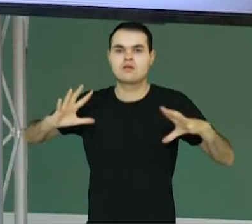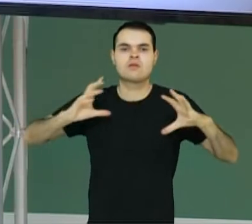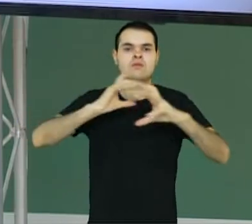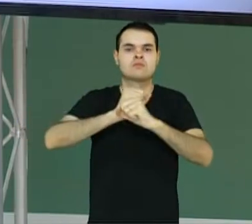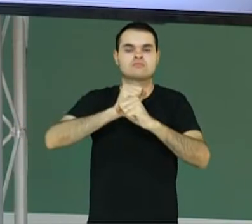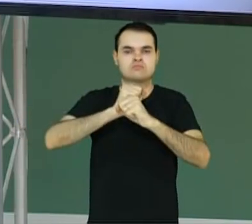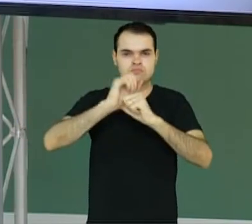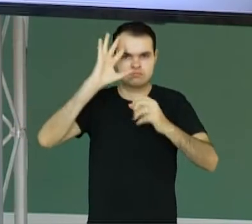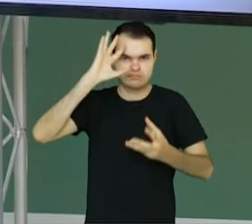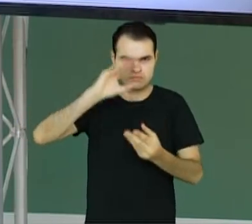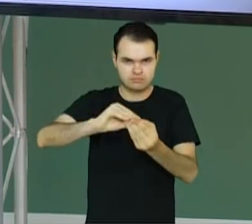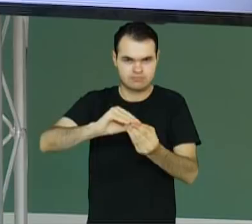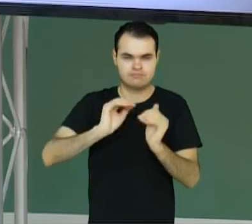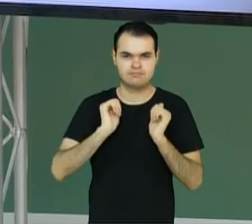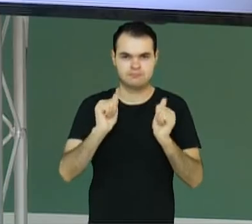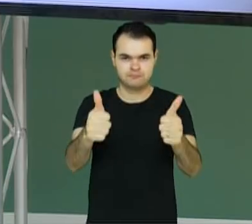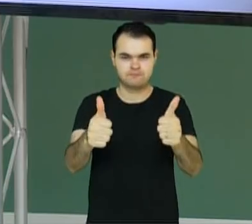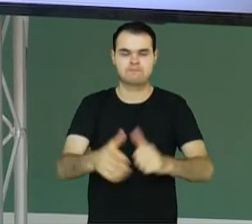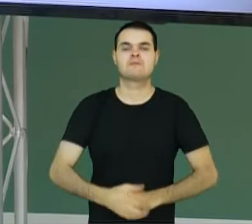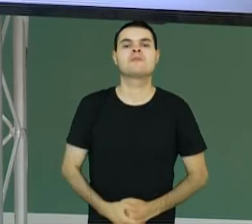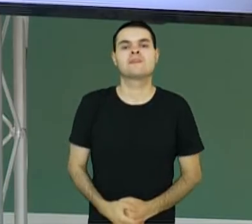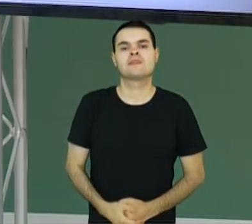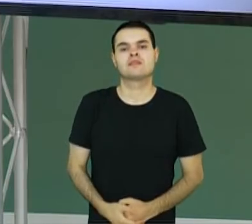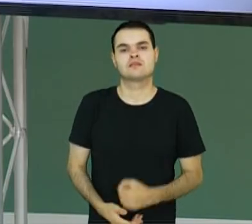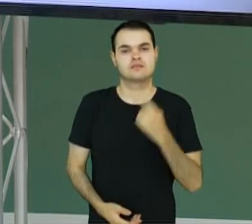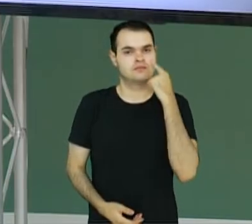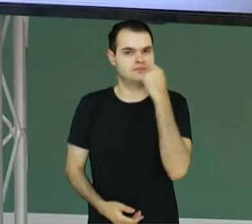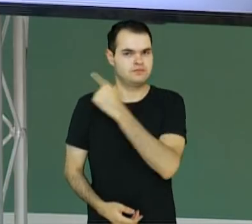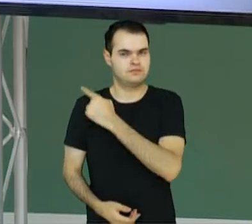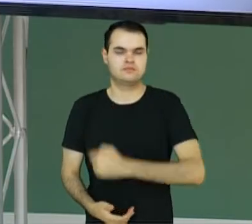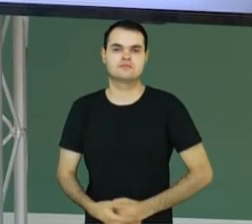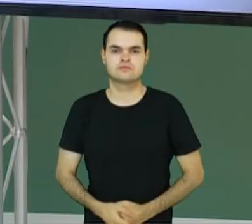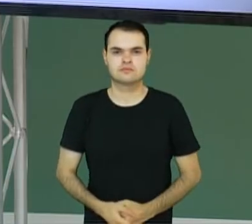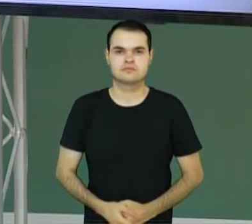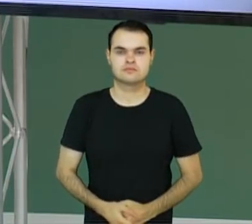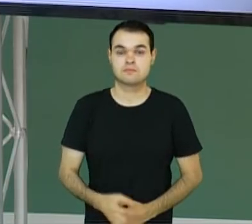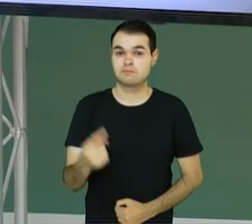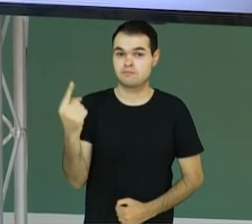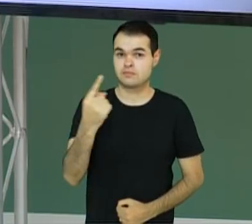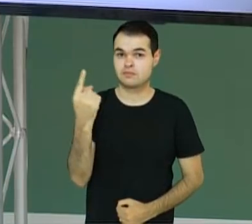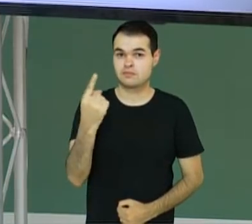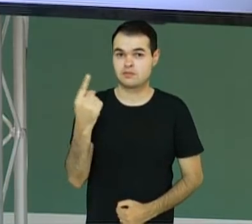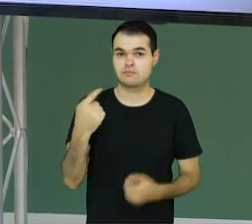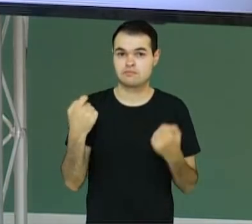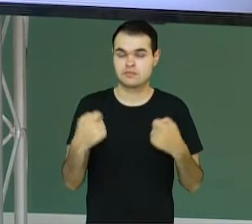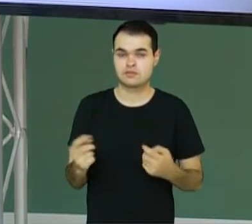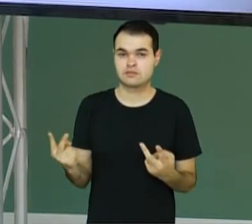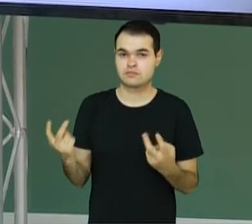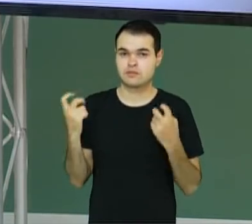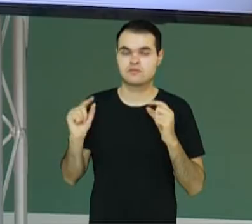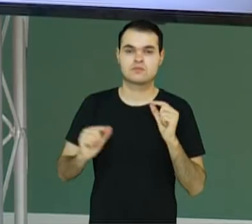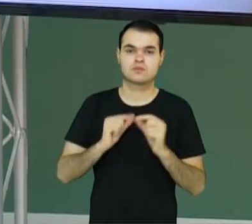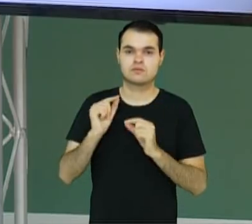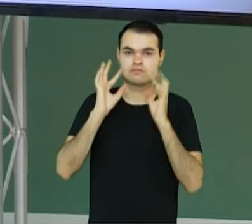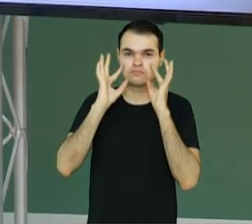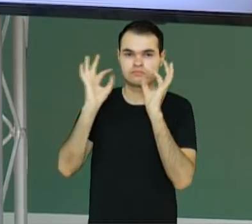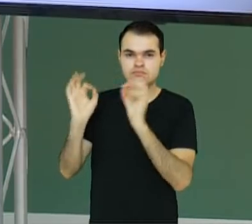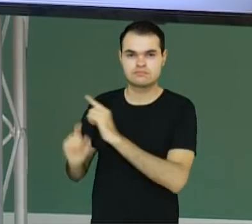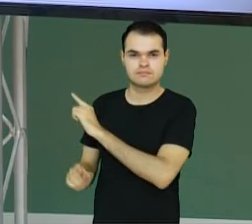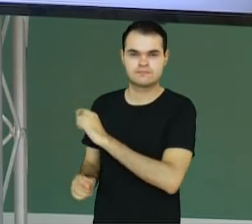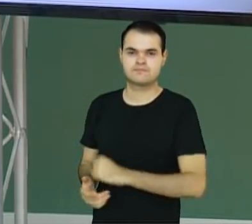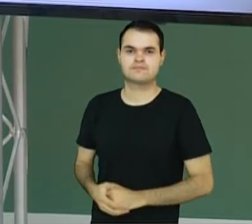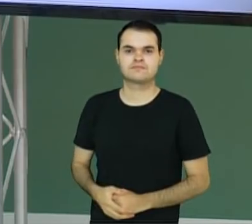chegar na conclusão, certo? Então, olha só. A primeira coisa que você precisa observar é o seguinte. Esse pedaço